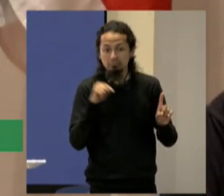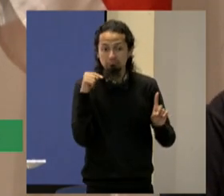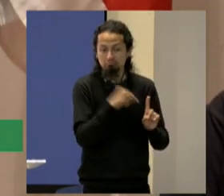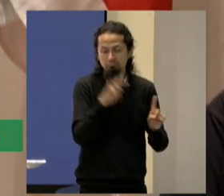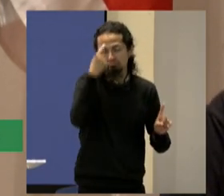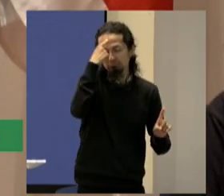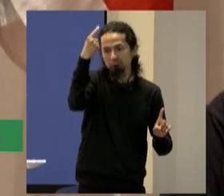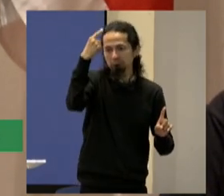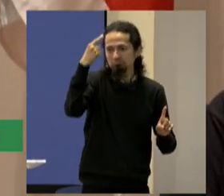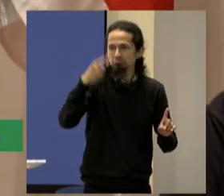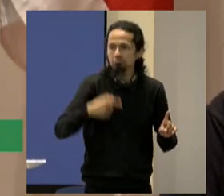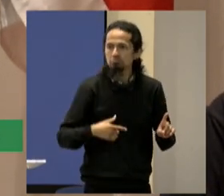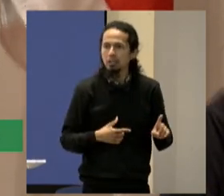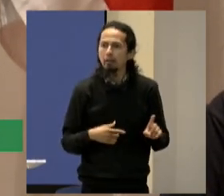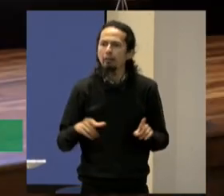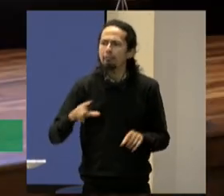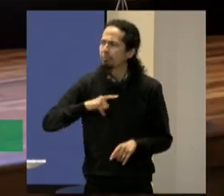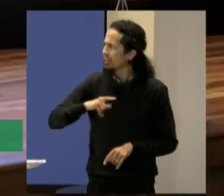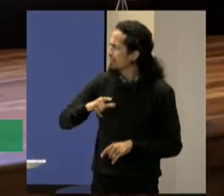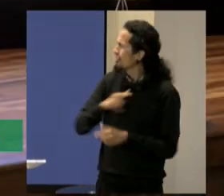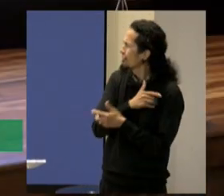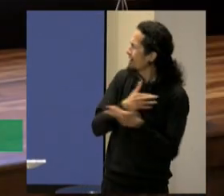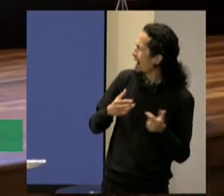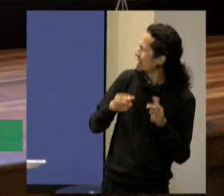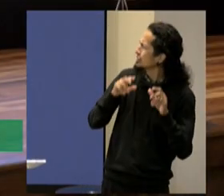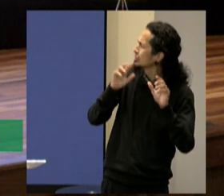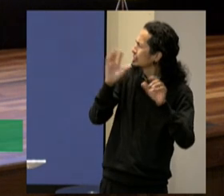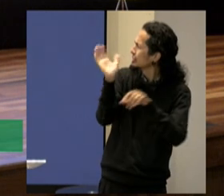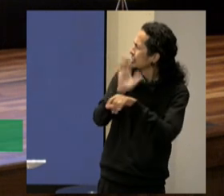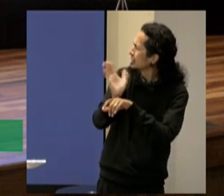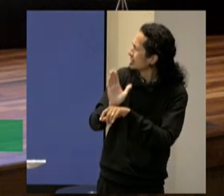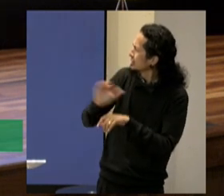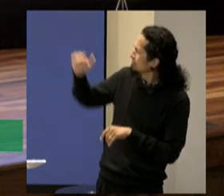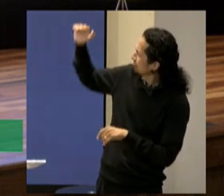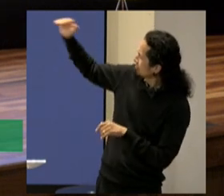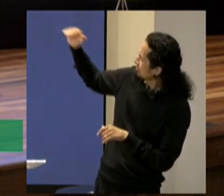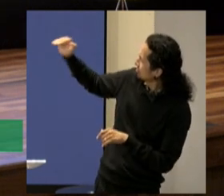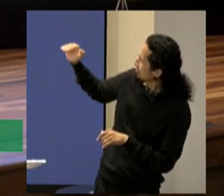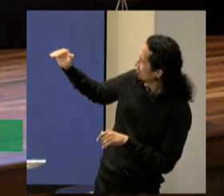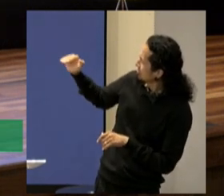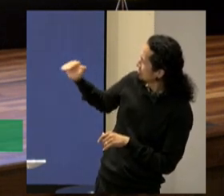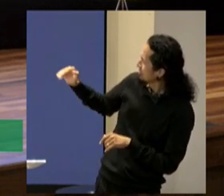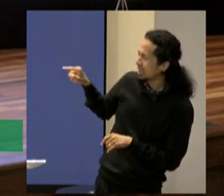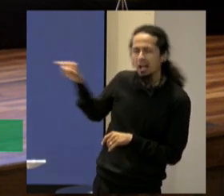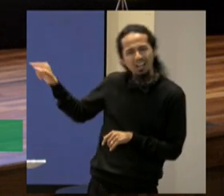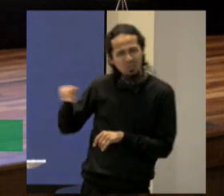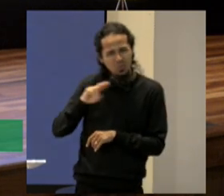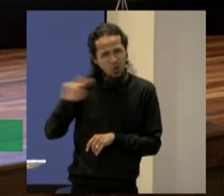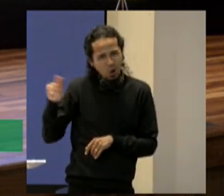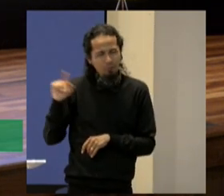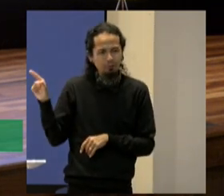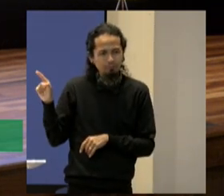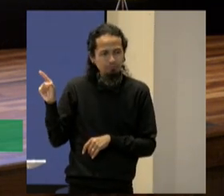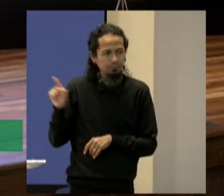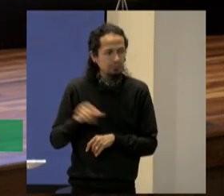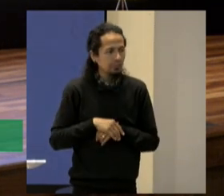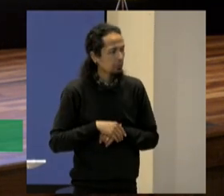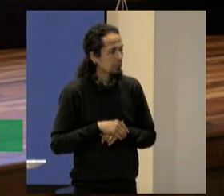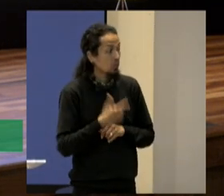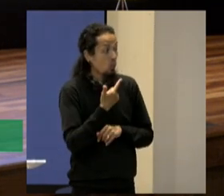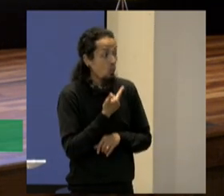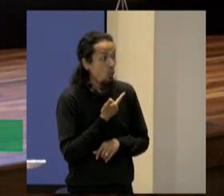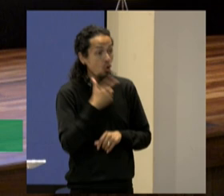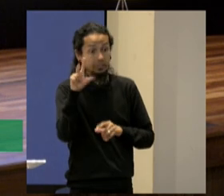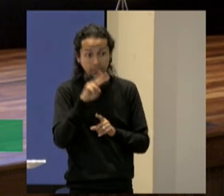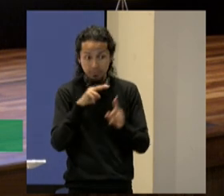a gente tem desde a Câmara de João, falando sobre ancestralidade, meu nome é Malu, e Molina. Então, é uma outra perspectiva. E, para